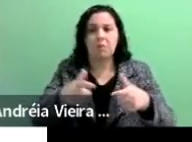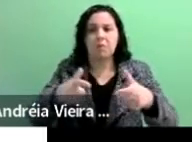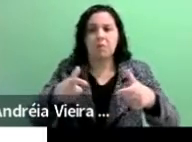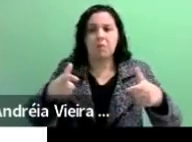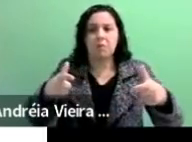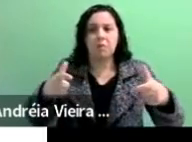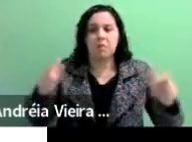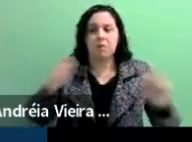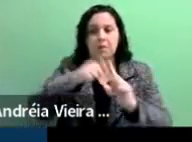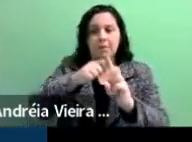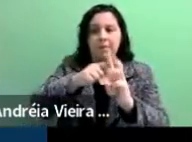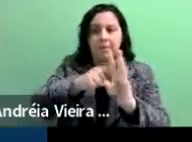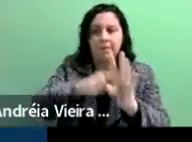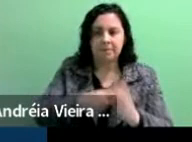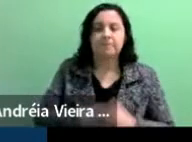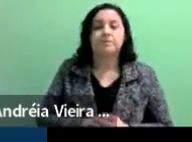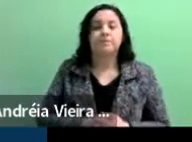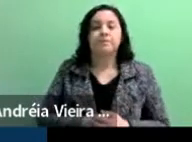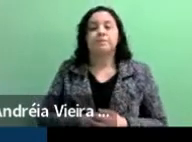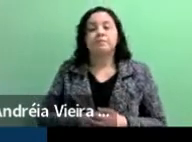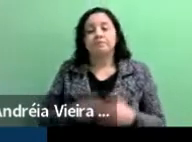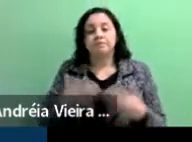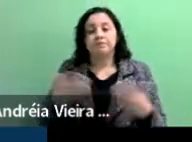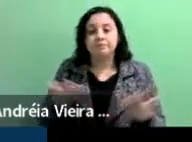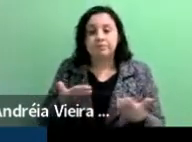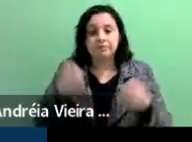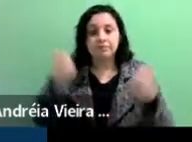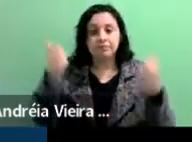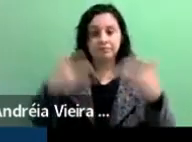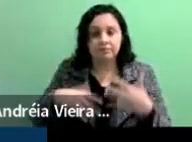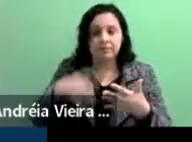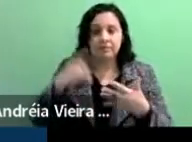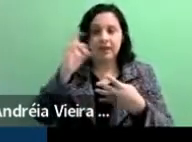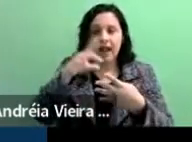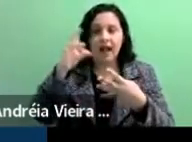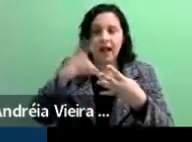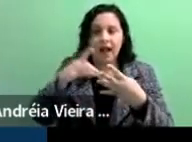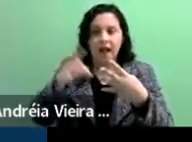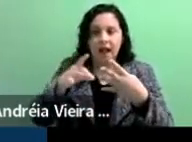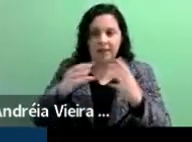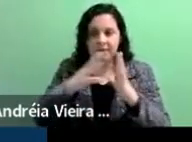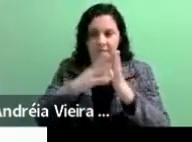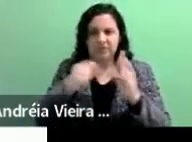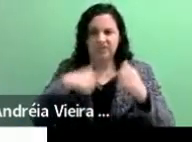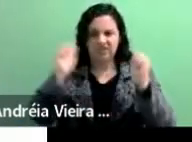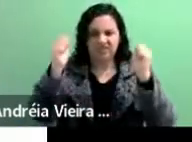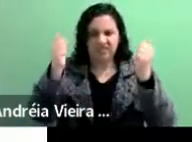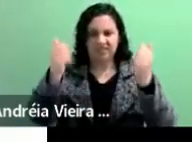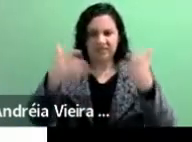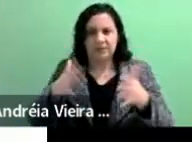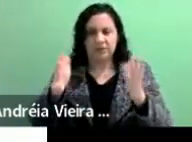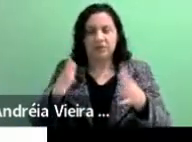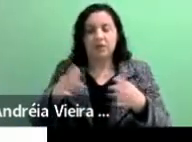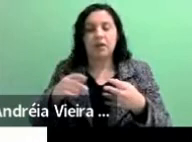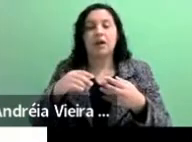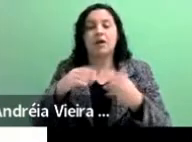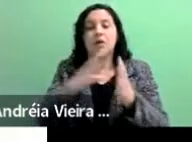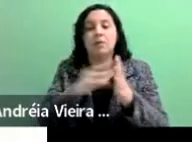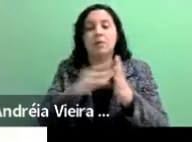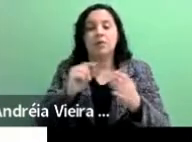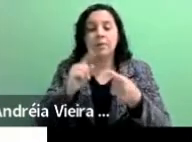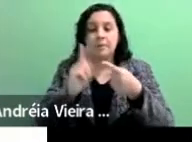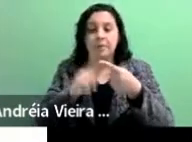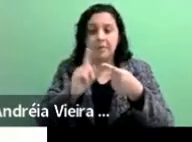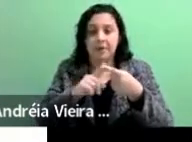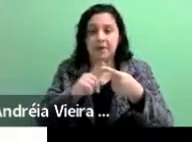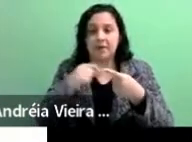meses. Então, entrando aqui um pouquinho em cada um desses modelos que eu comentei agora, o primeiro deles como